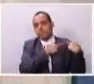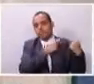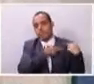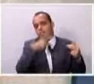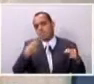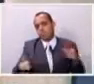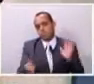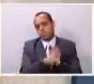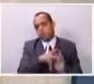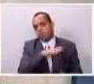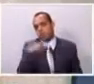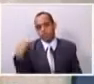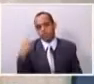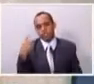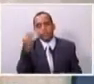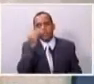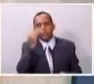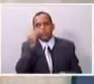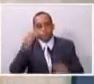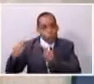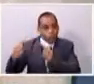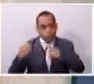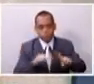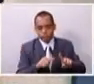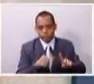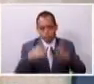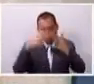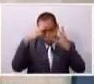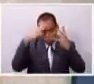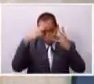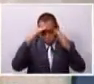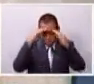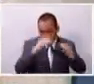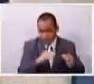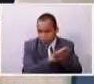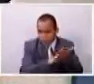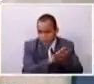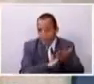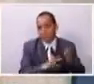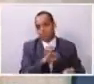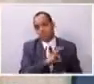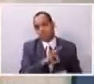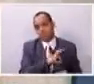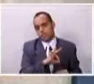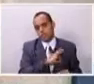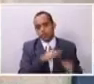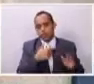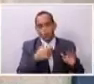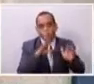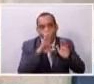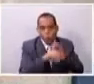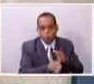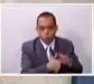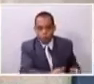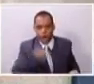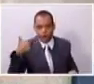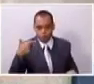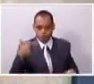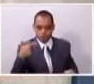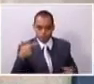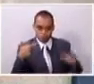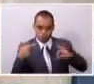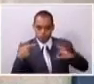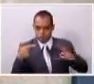morte, porque ela não acatou a ordem dos GCMs, atacou os GCMs, furtou, pegou a arma, roubou a arma do